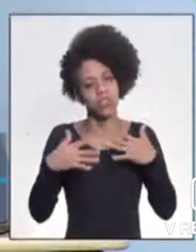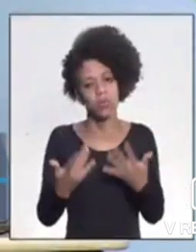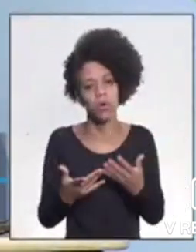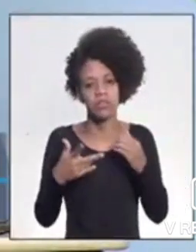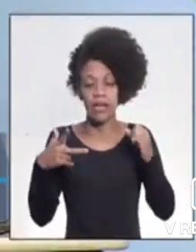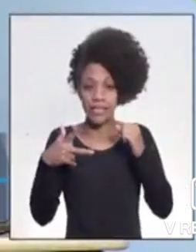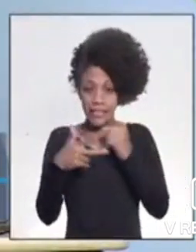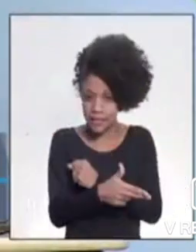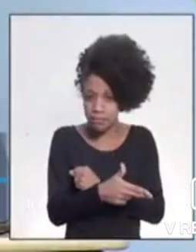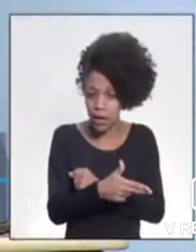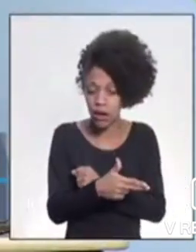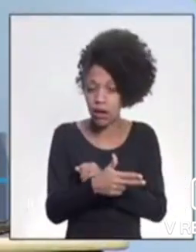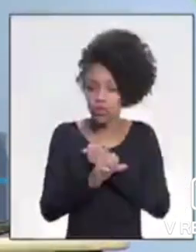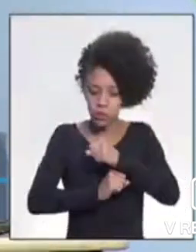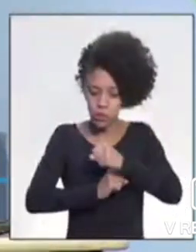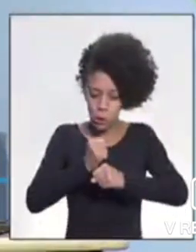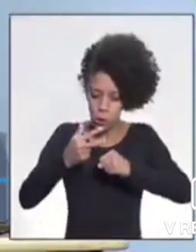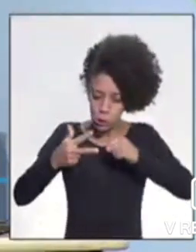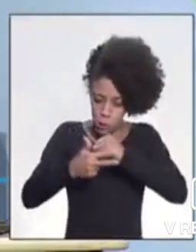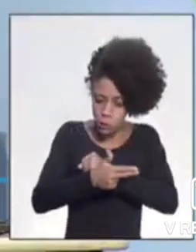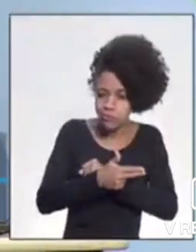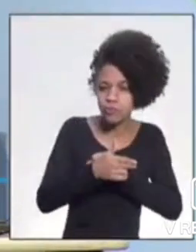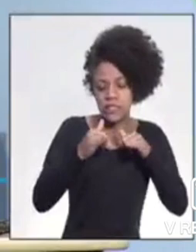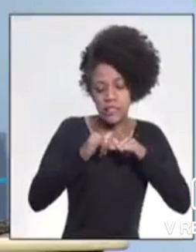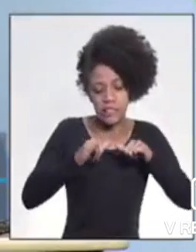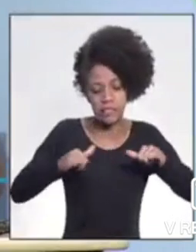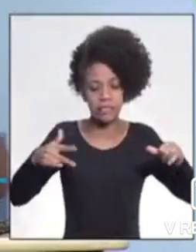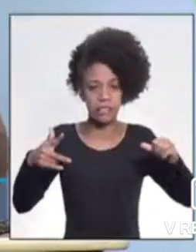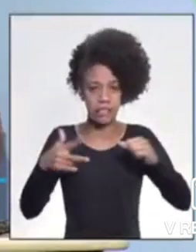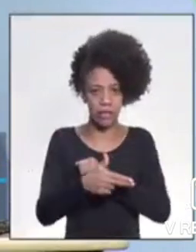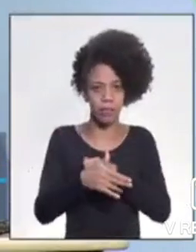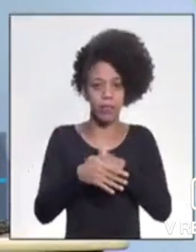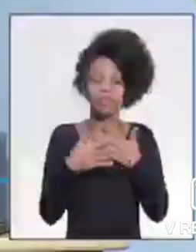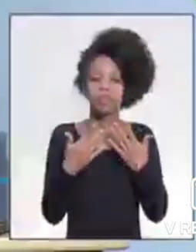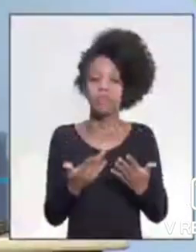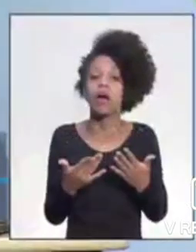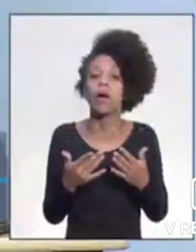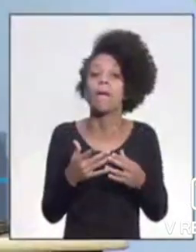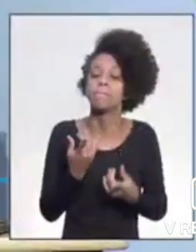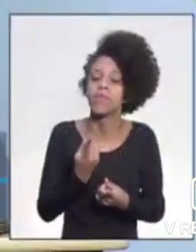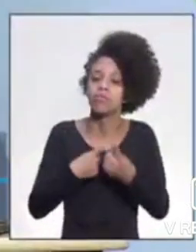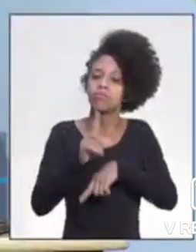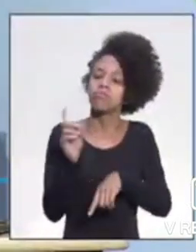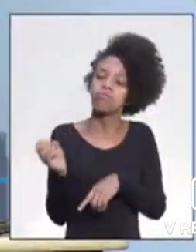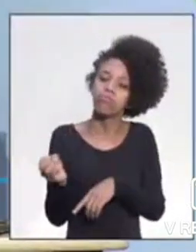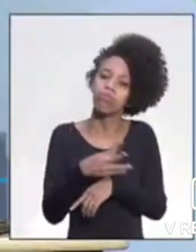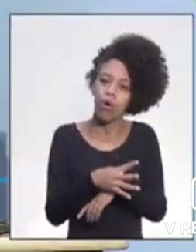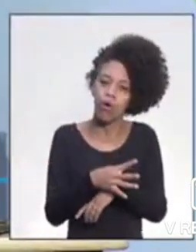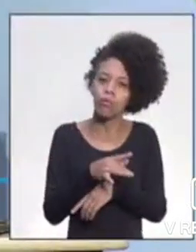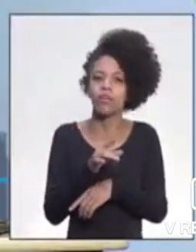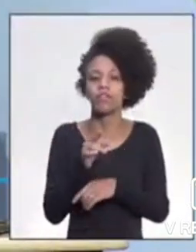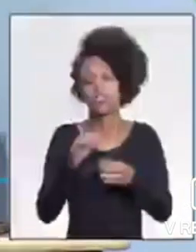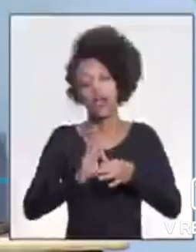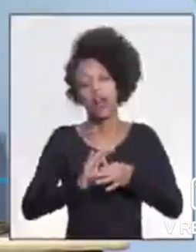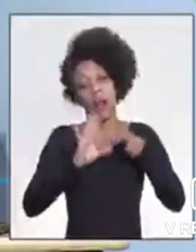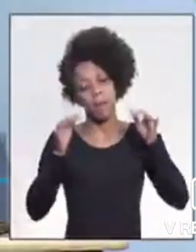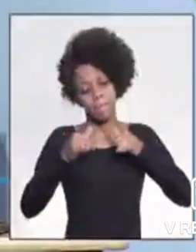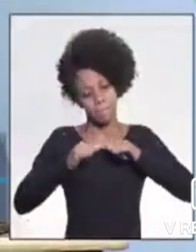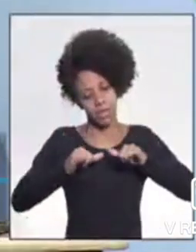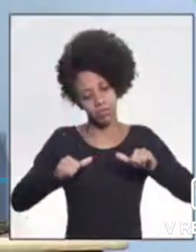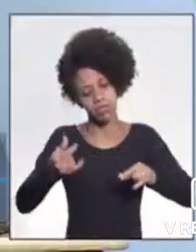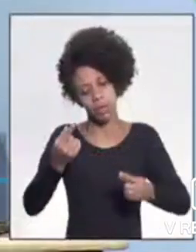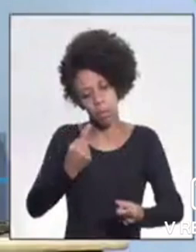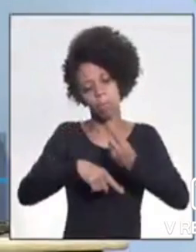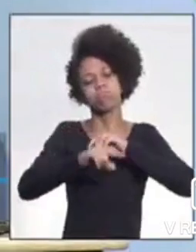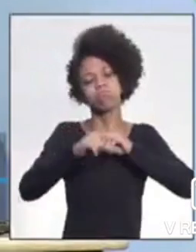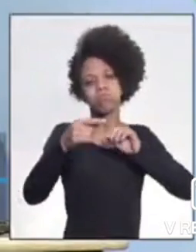quebrar uma ligação química, você tem que ganhar energia, quebra a ligação. Para formar novas ligações químicas, você libera energia e restabelece uma